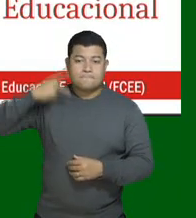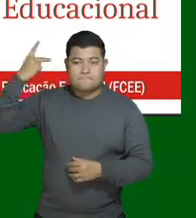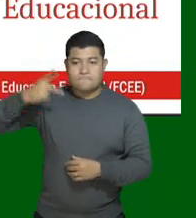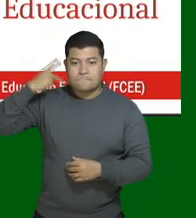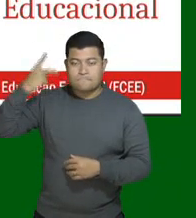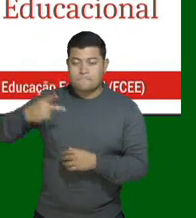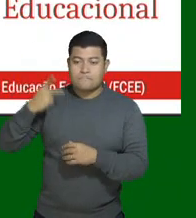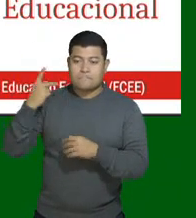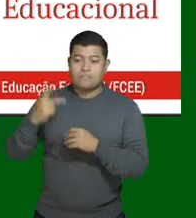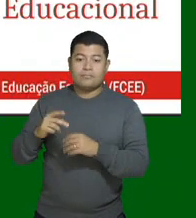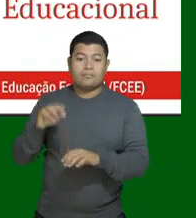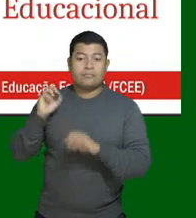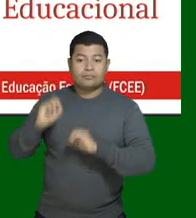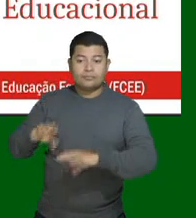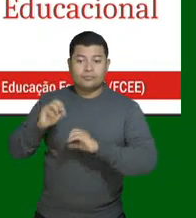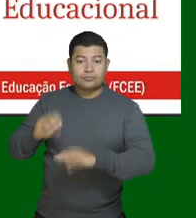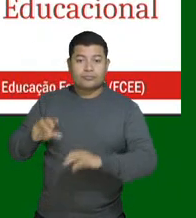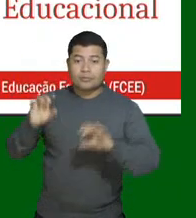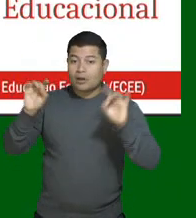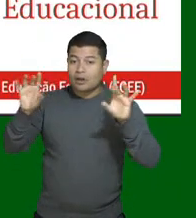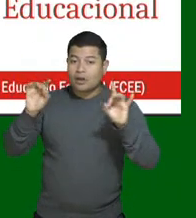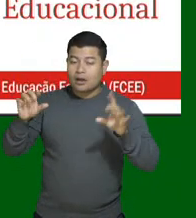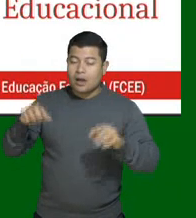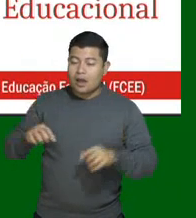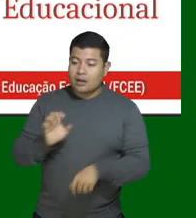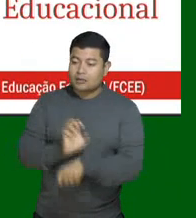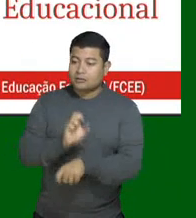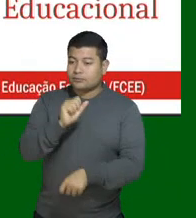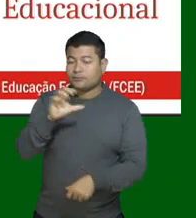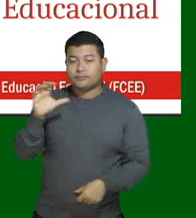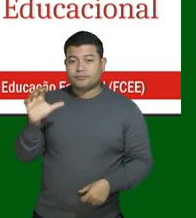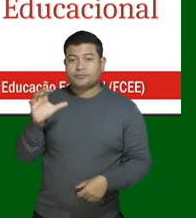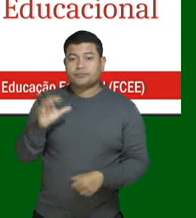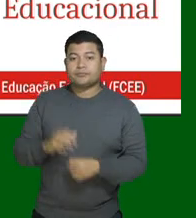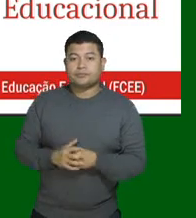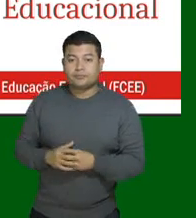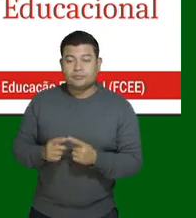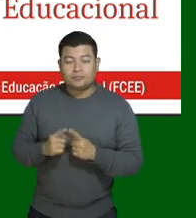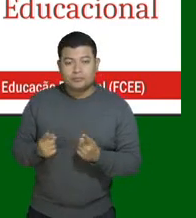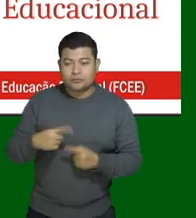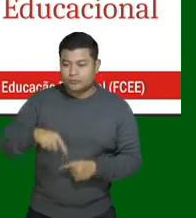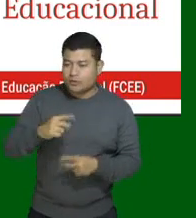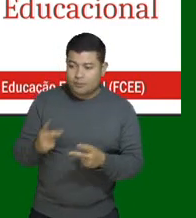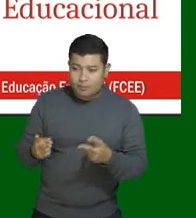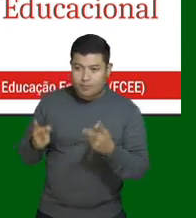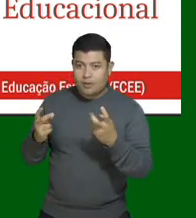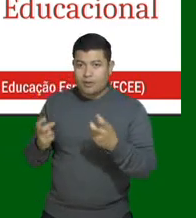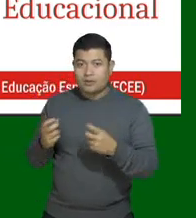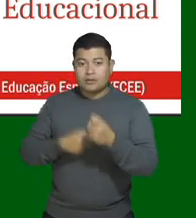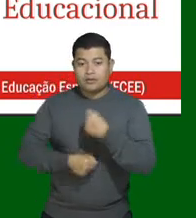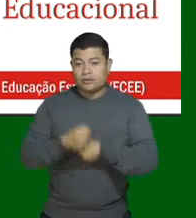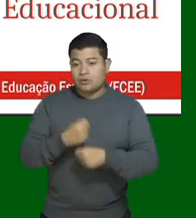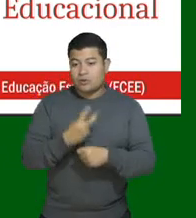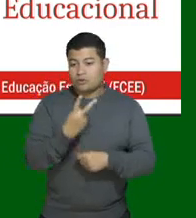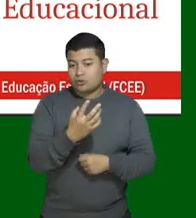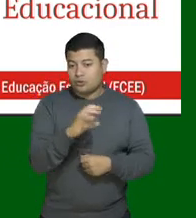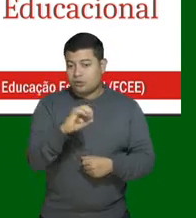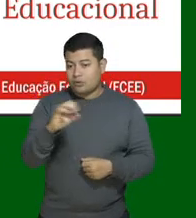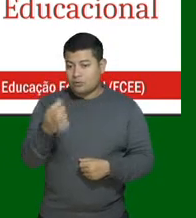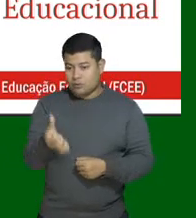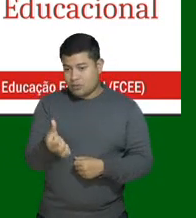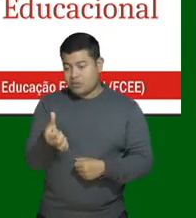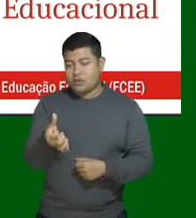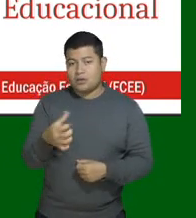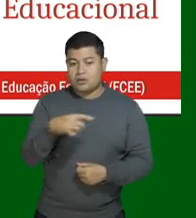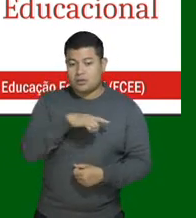educação especial no estado de Santa Catarina. Então, vocês vão perceber que lá em 2006, quando a gente teve